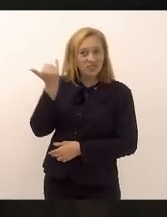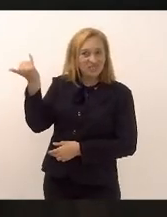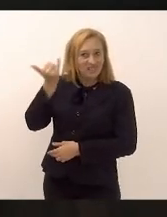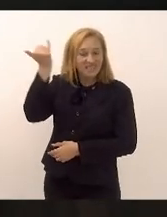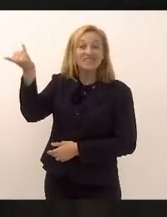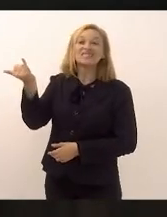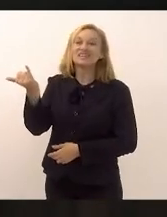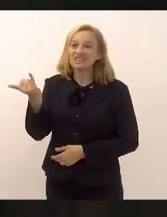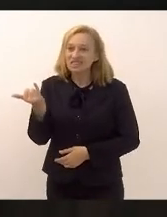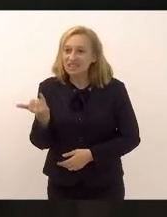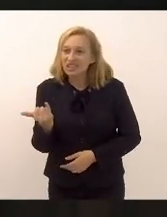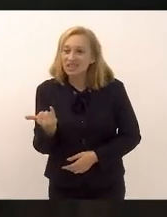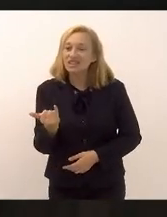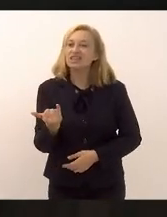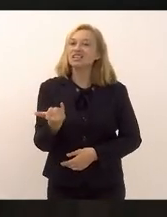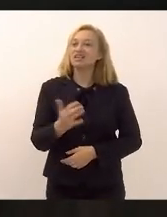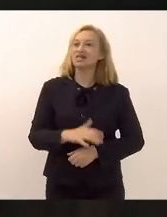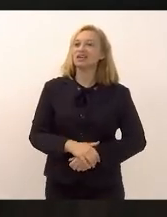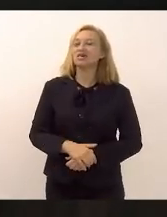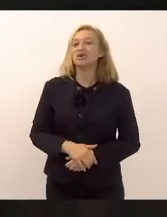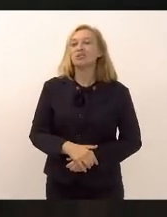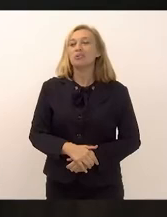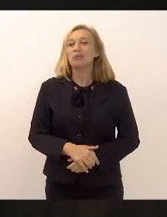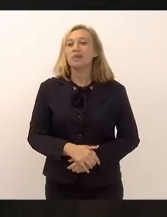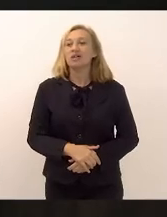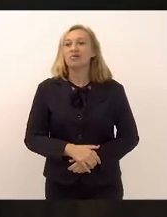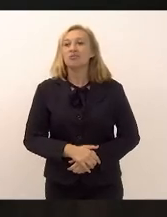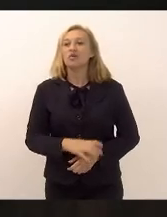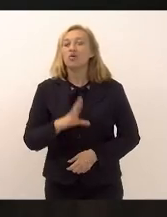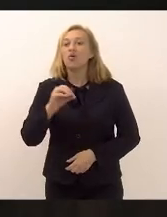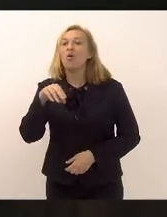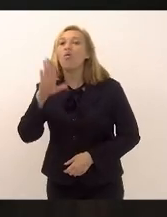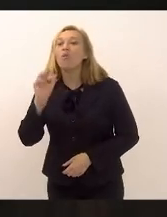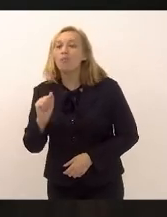ouvir Schuma Schumacher, Comba,